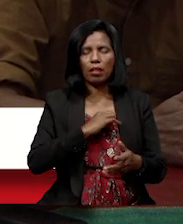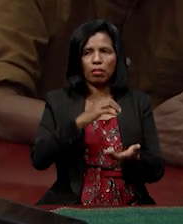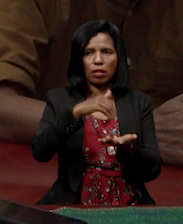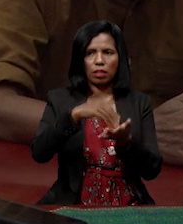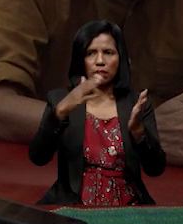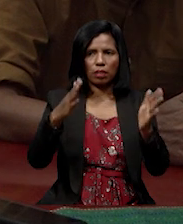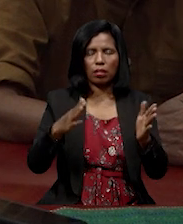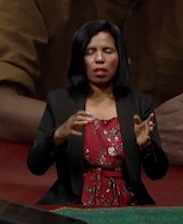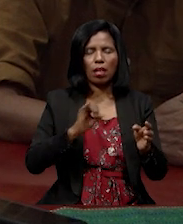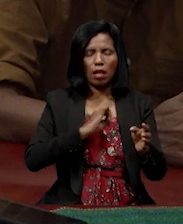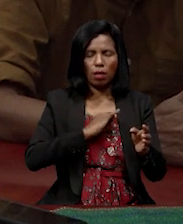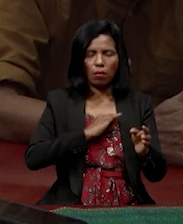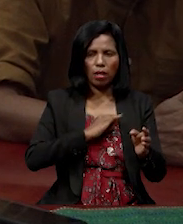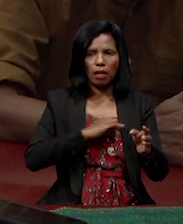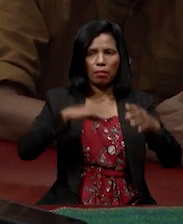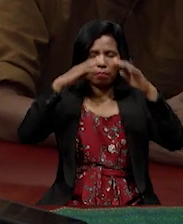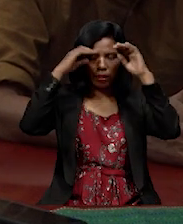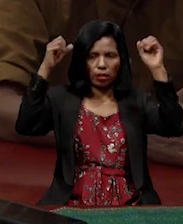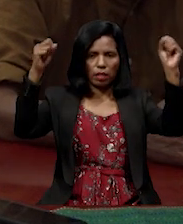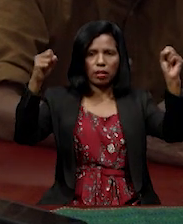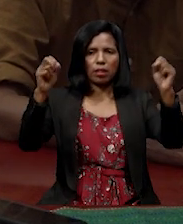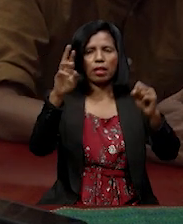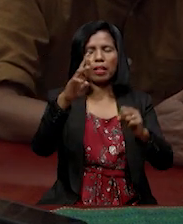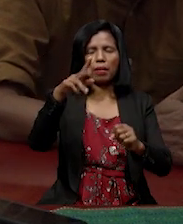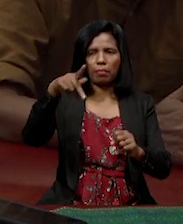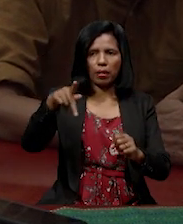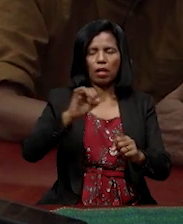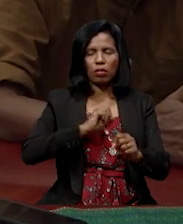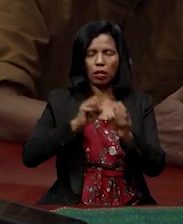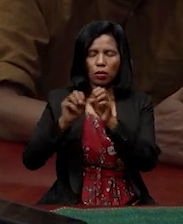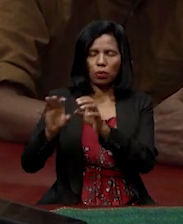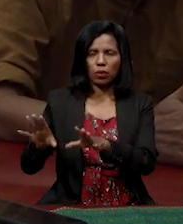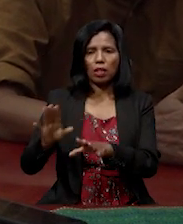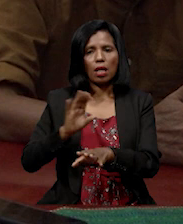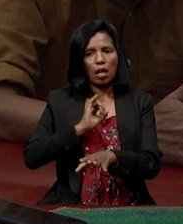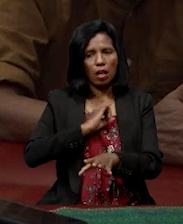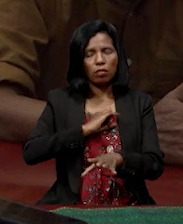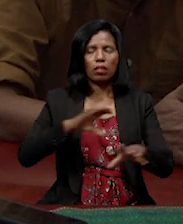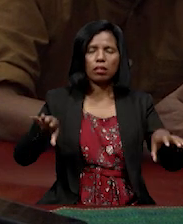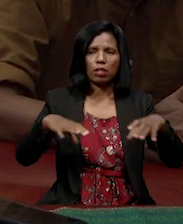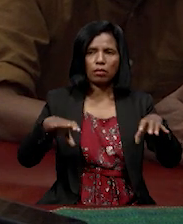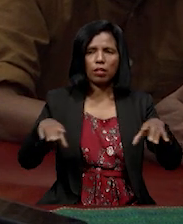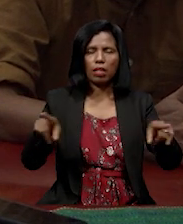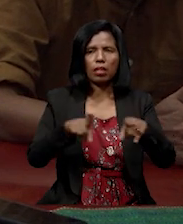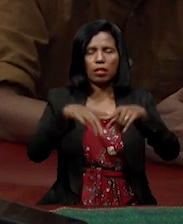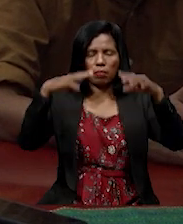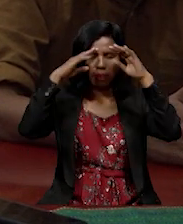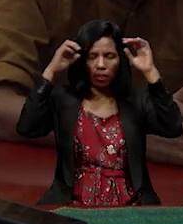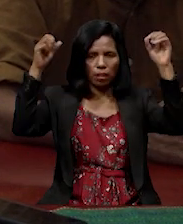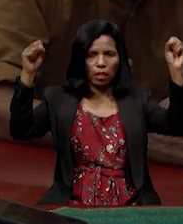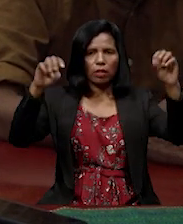a Presidente da República, então há tem que husik, há unha função nessa Presidente do Conselho de